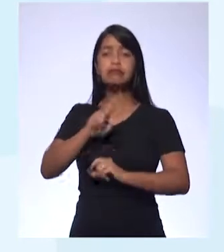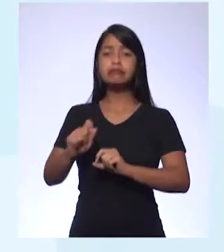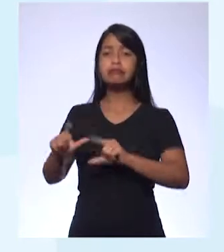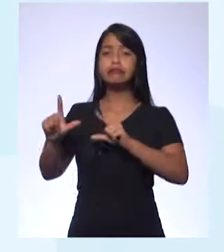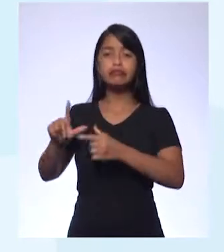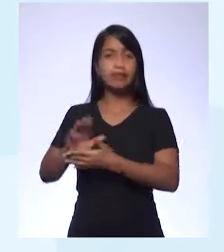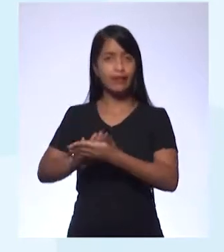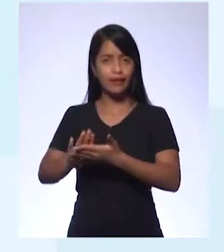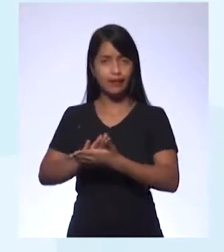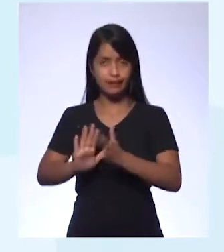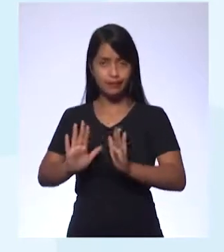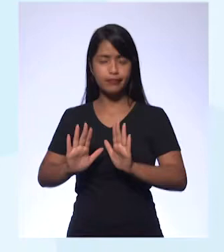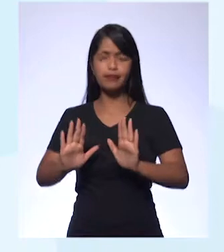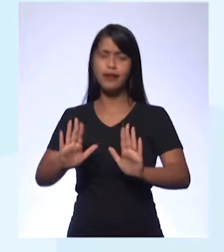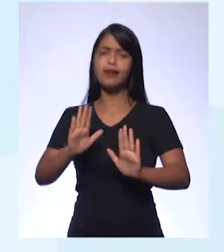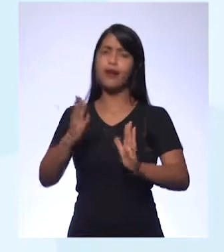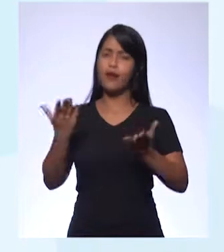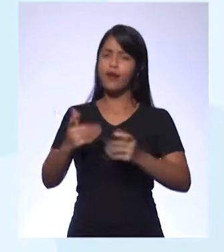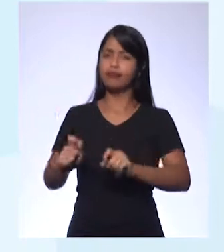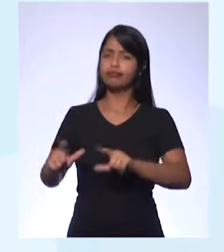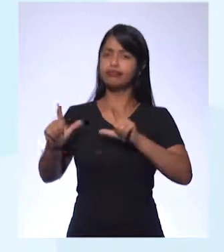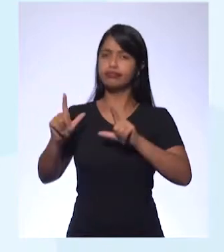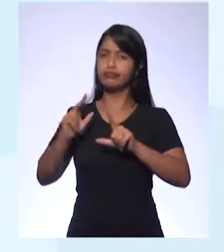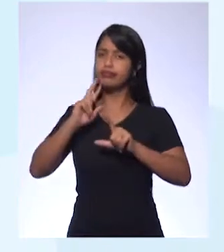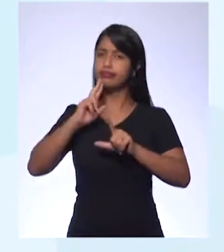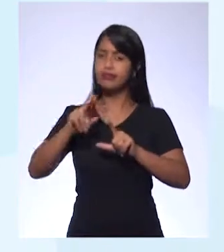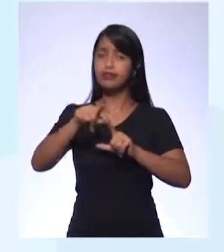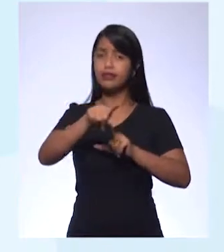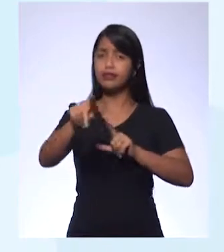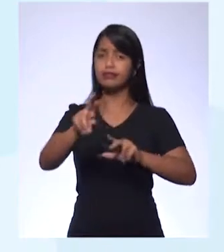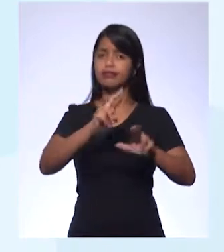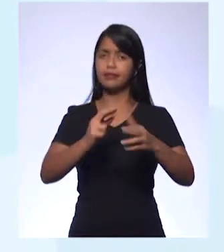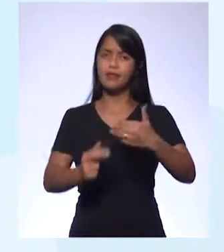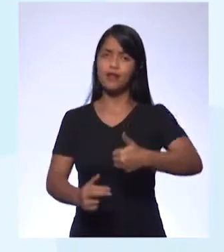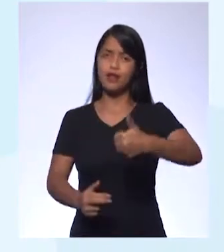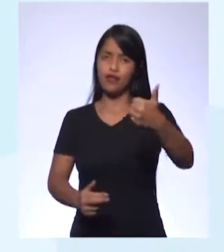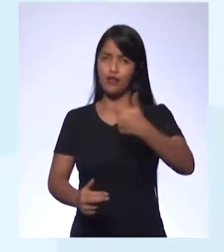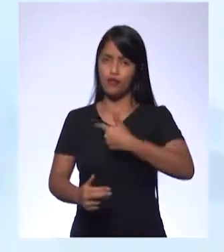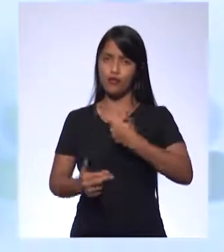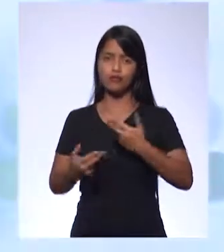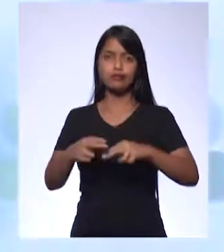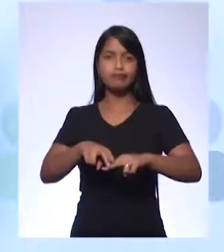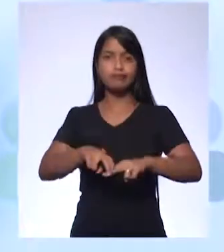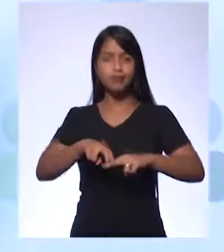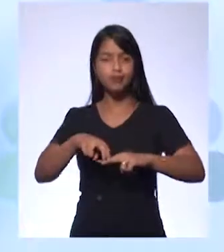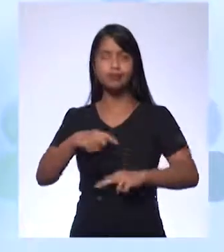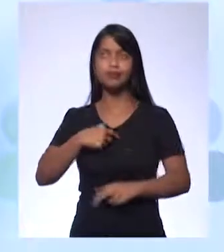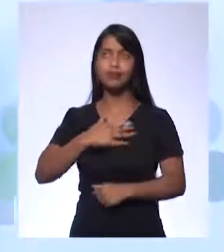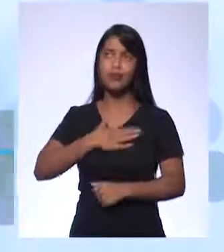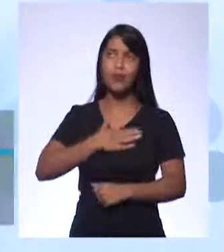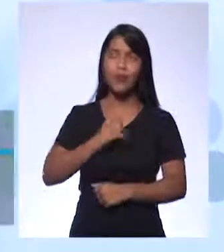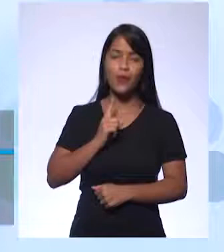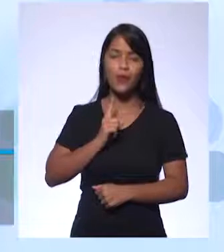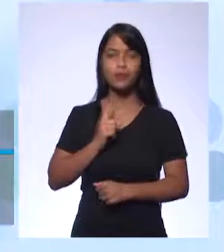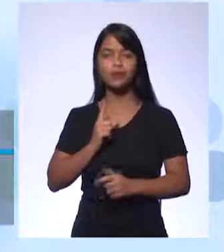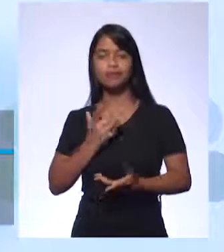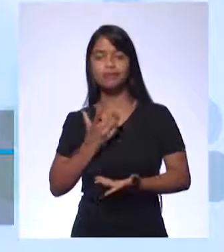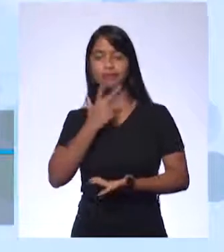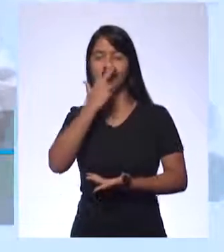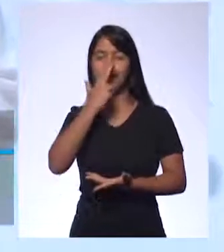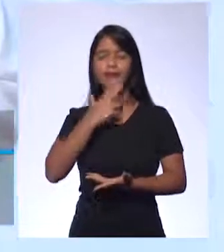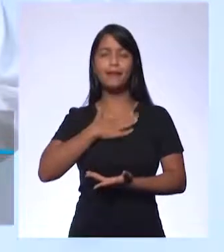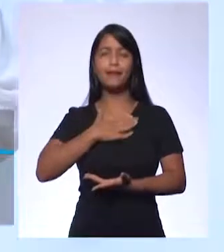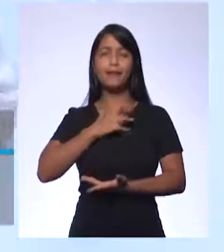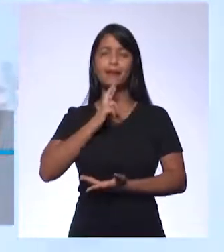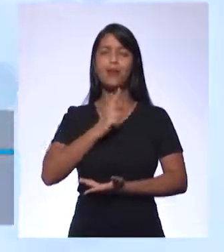respostas de vocês estão muito melhor do que a minha. Por isso que eu não gosto de colocar chat com resposta, tá? Assim, colocar o slide com resposta, porque fica parecendo que a minha